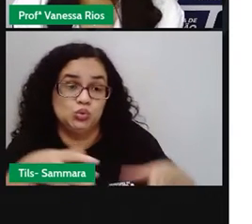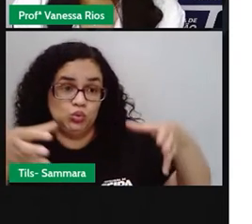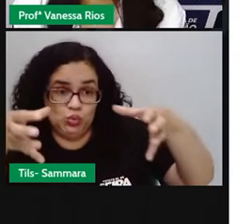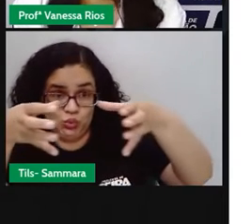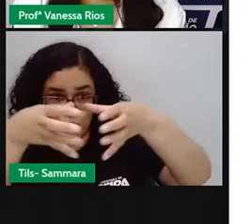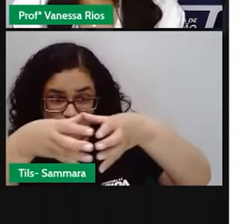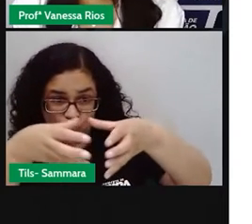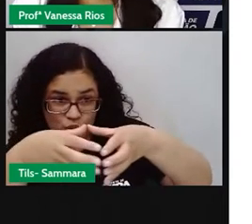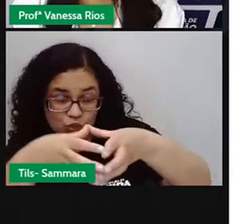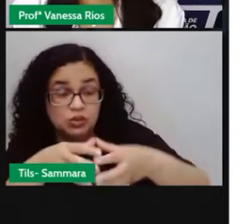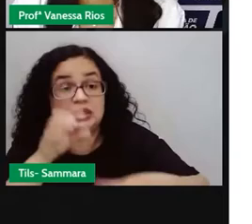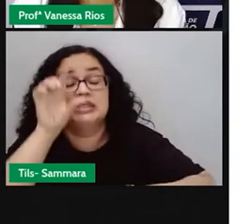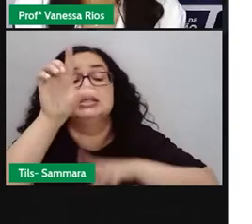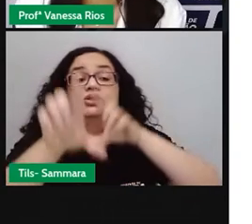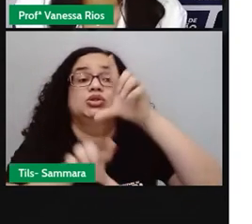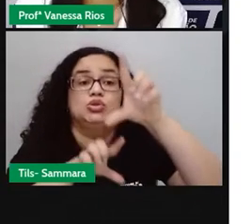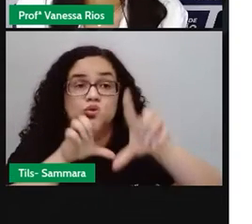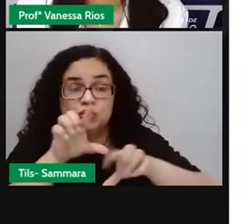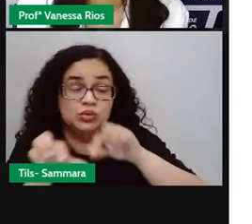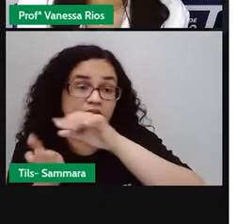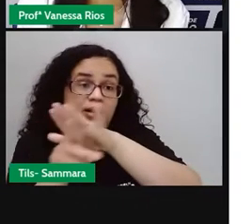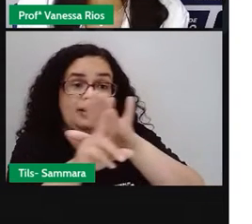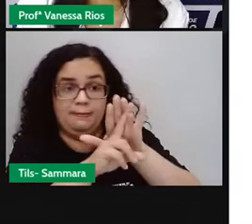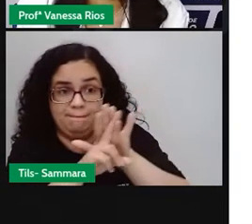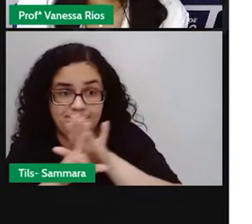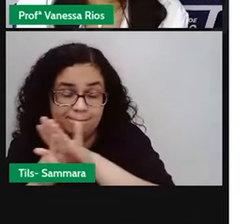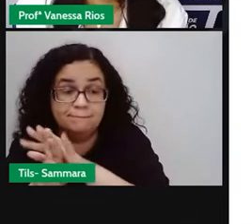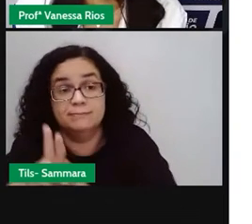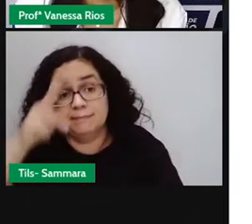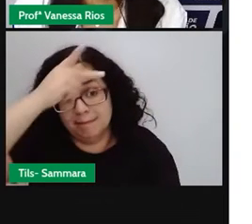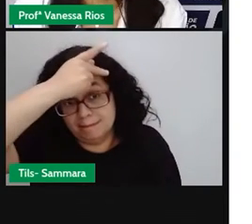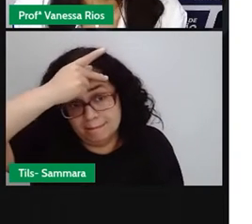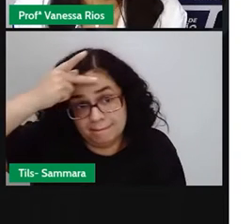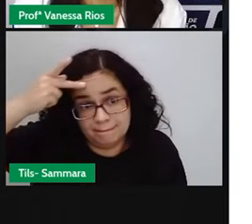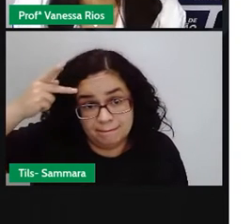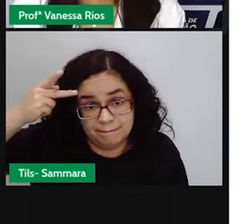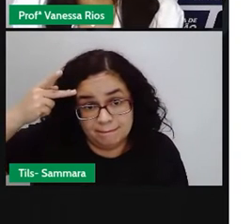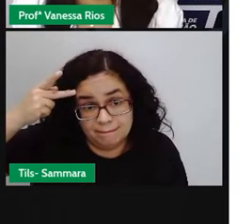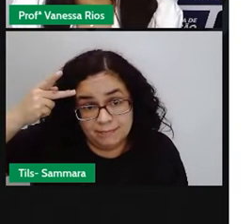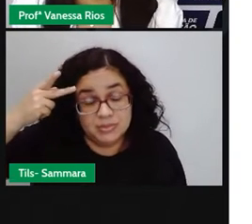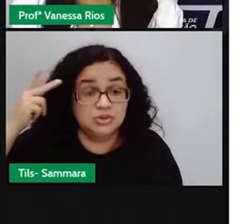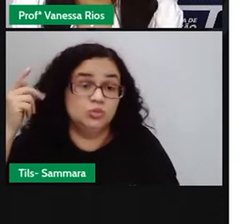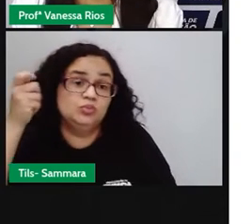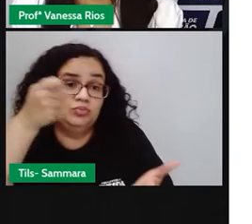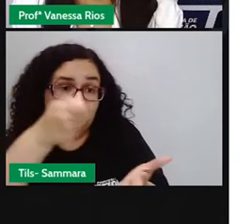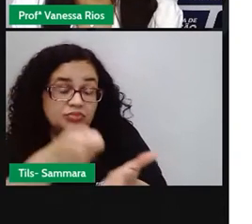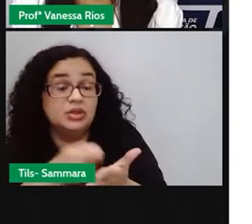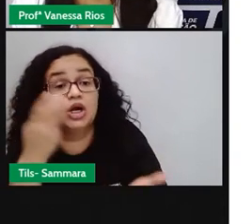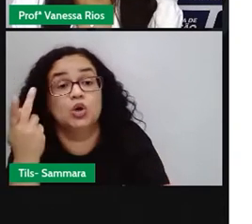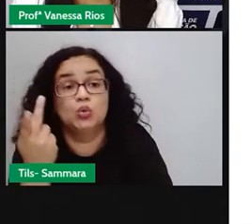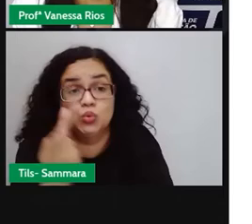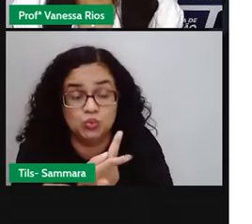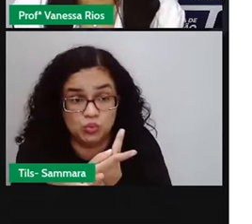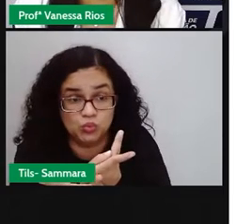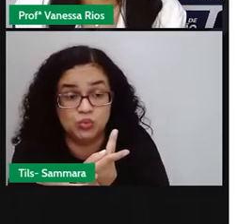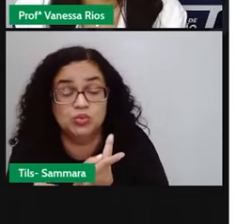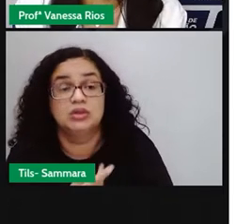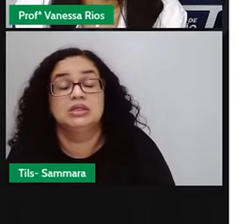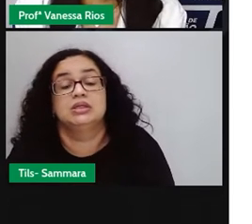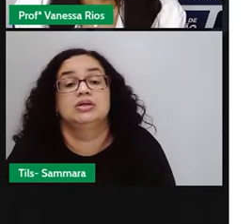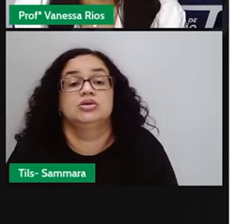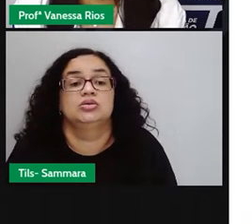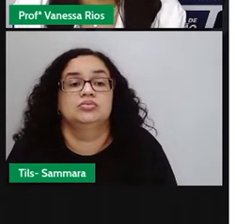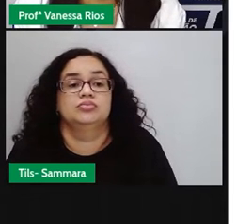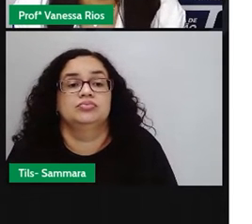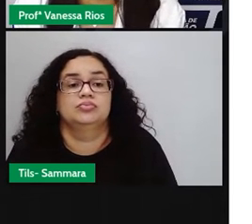grupos escolhidos para representar as pessoas. Então, as decisões, elas acontecem de forma